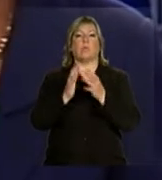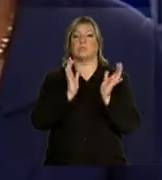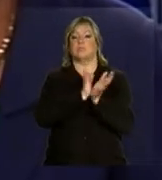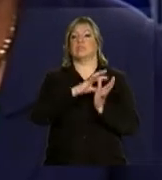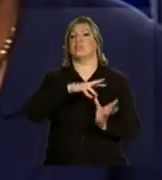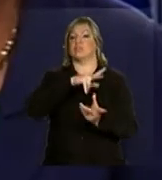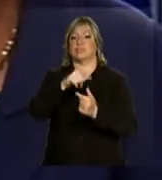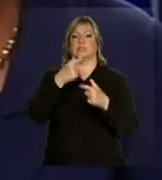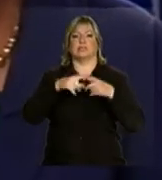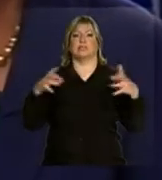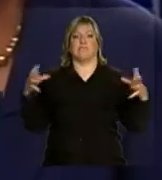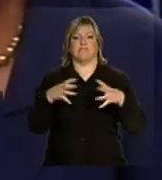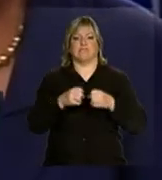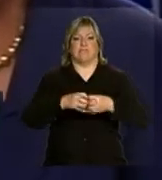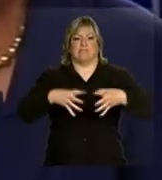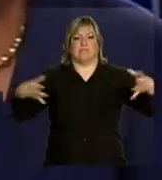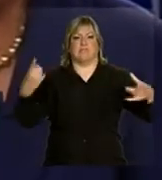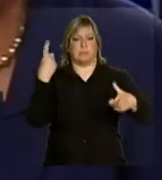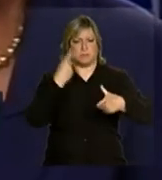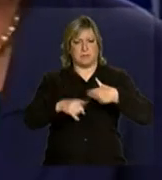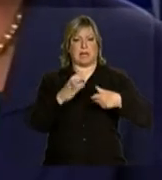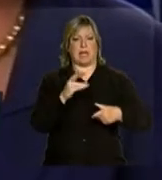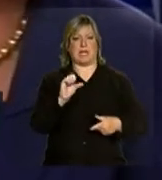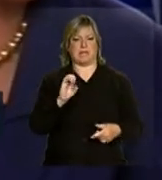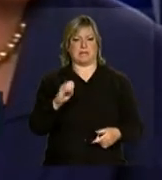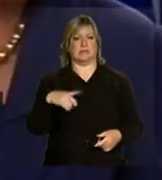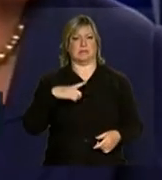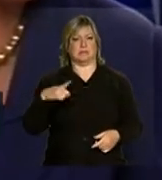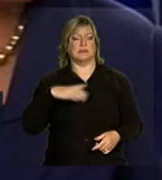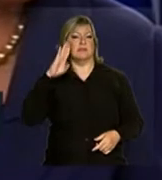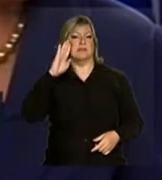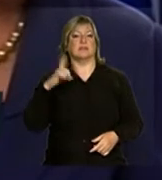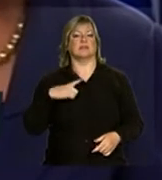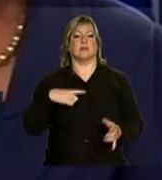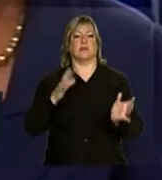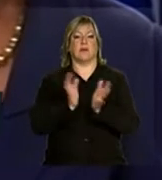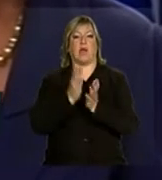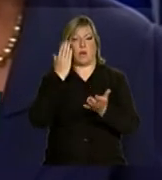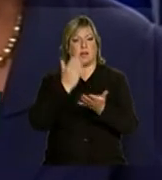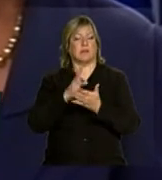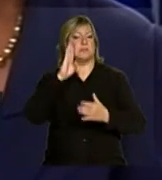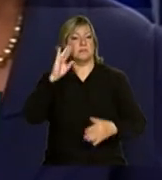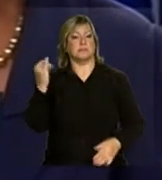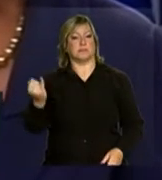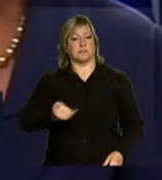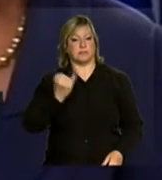firme convicção de que é fundamental